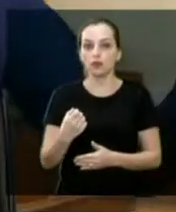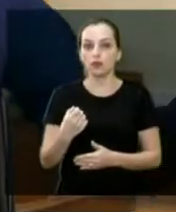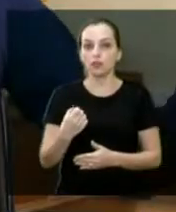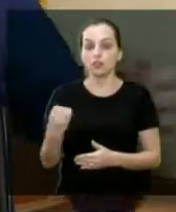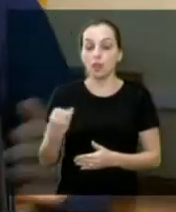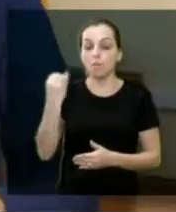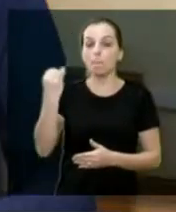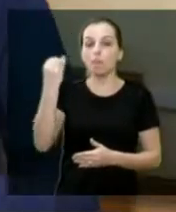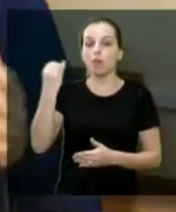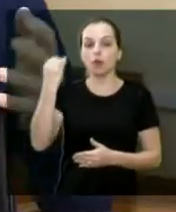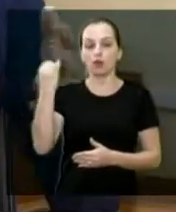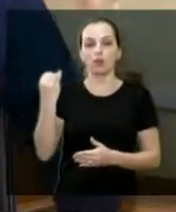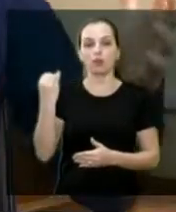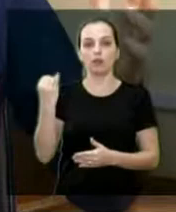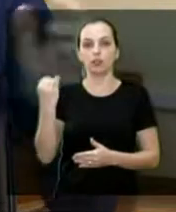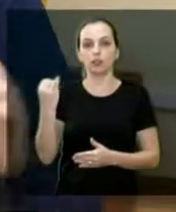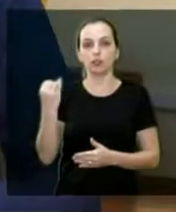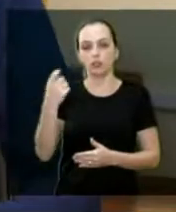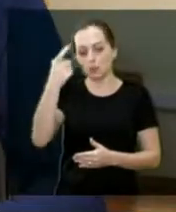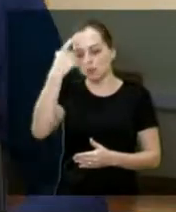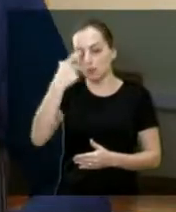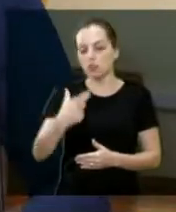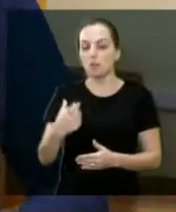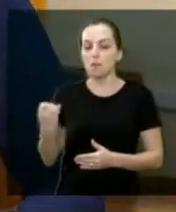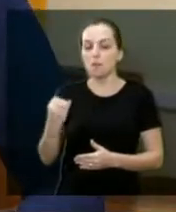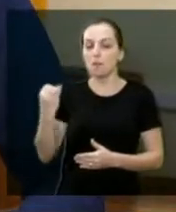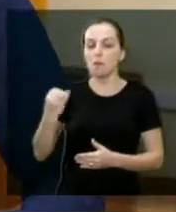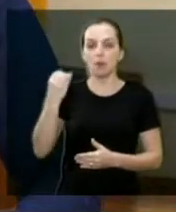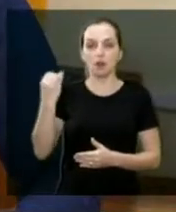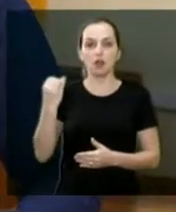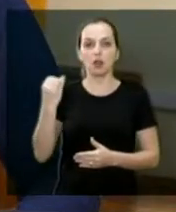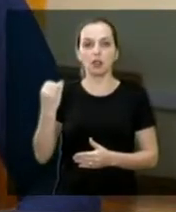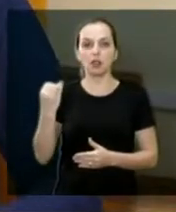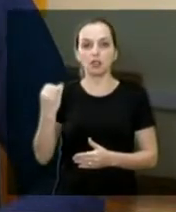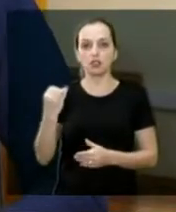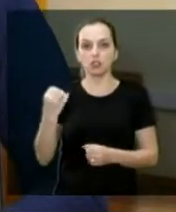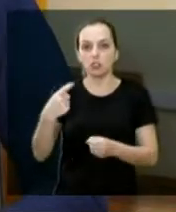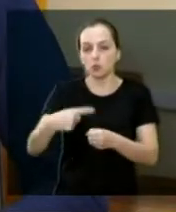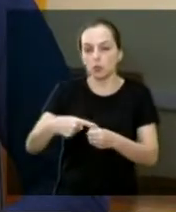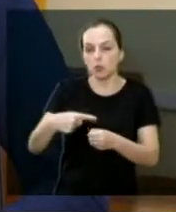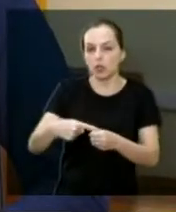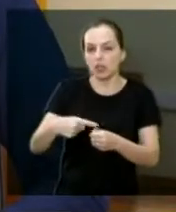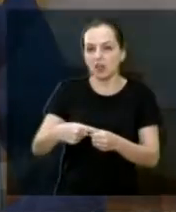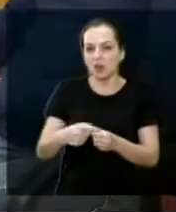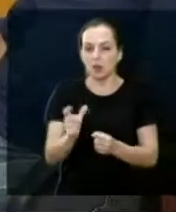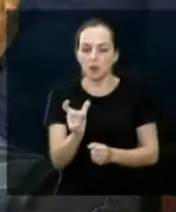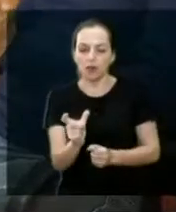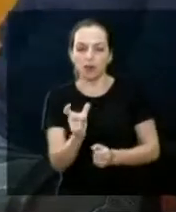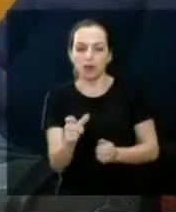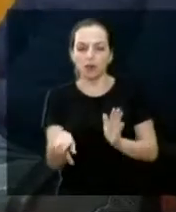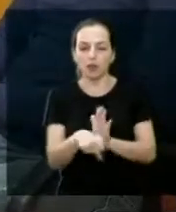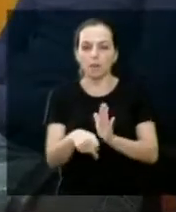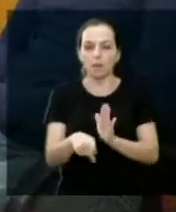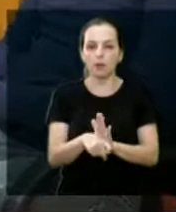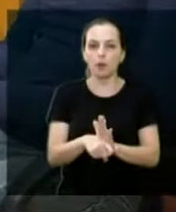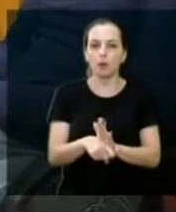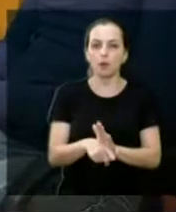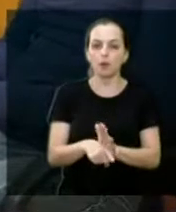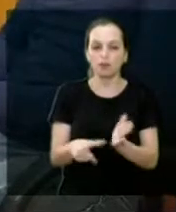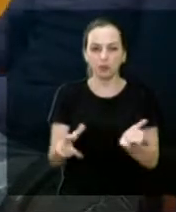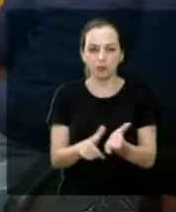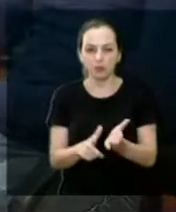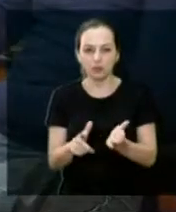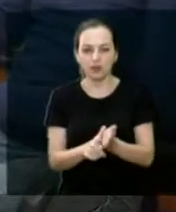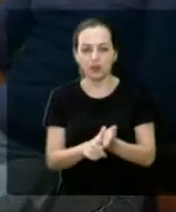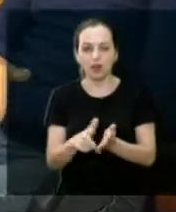lá me sentindo um Assis Chateaubriand do interior. Né? Carteirinha do Estadão na mão. Todo orgulhoso. Todo, né?